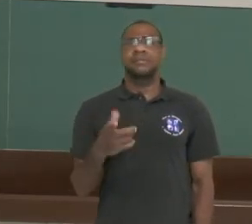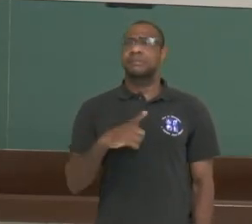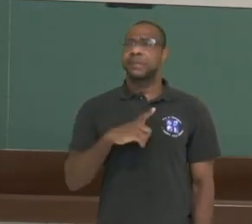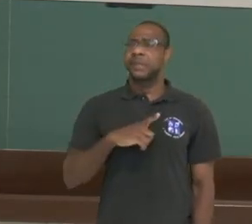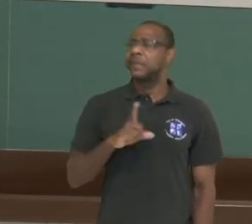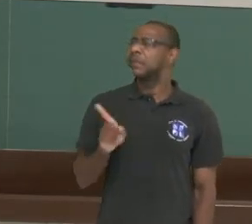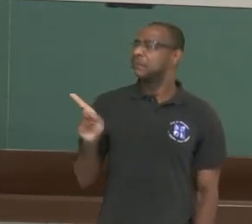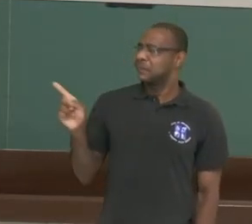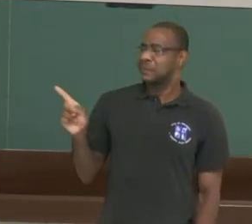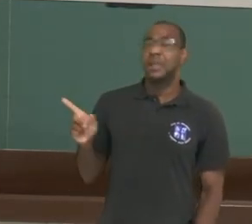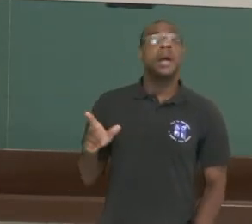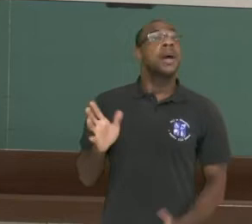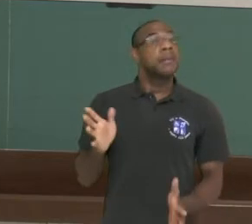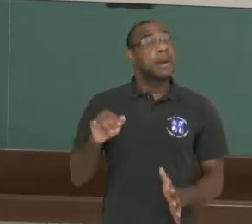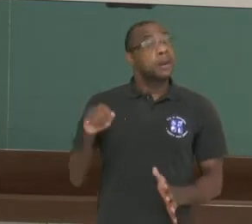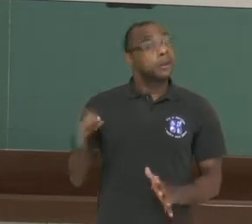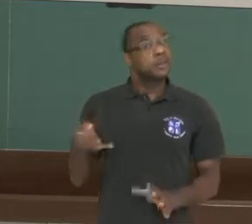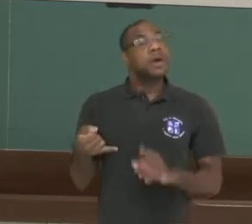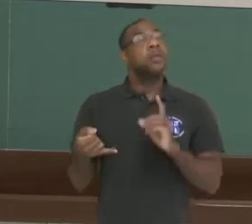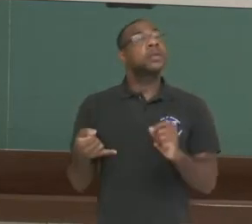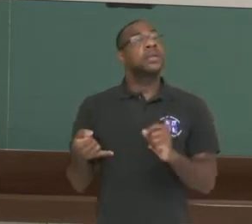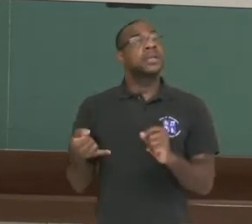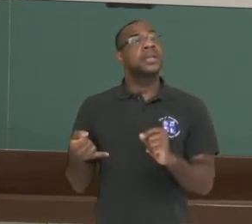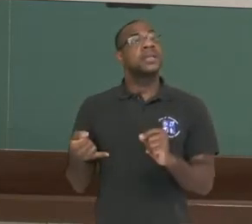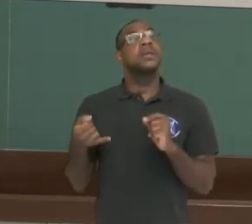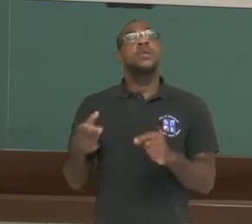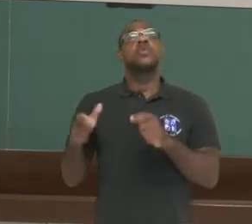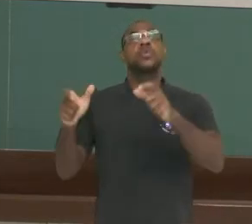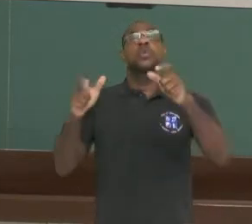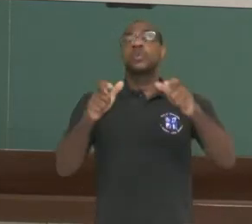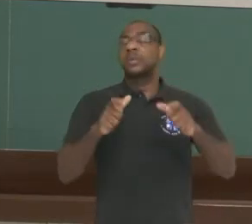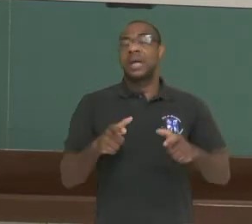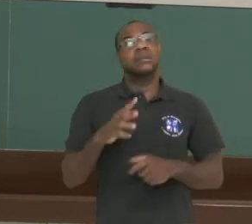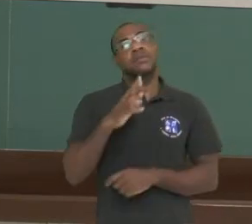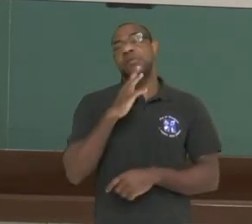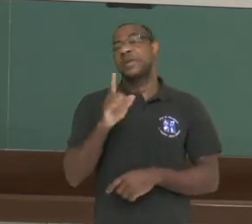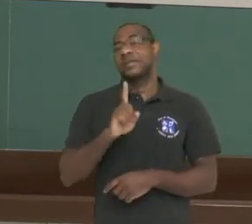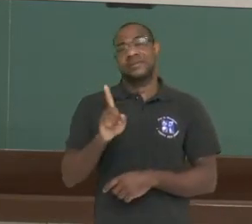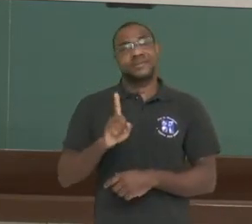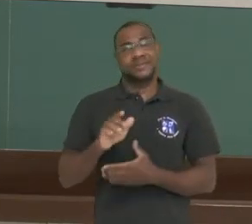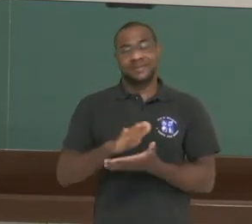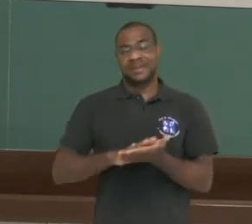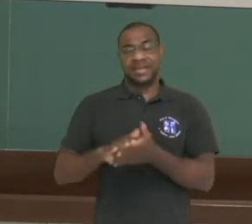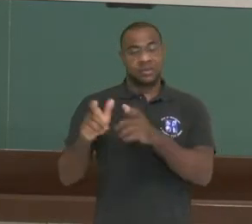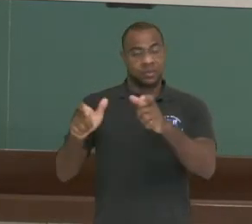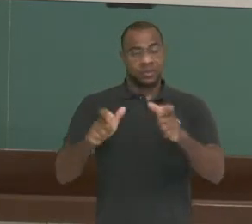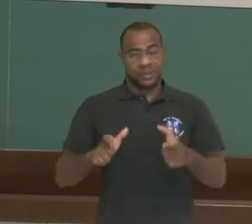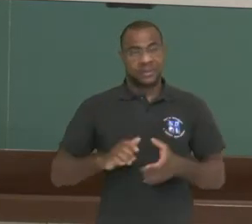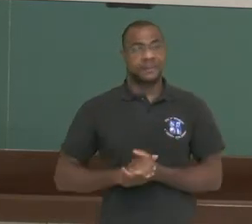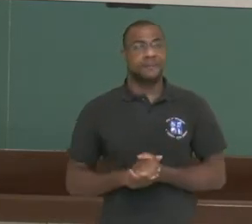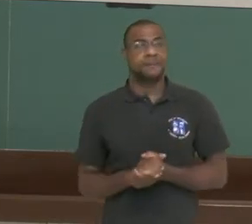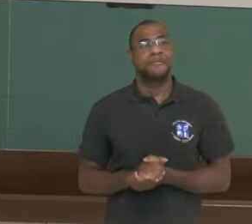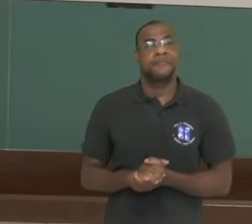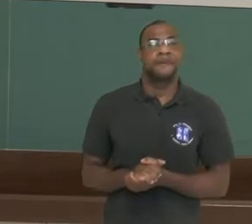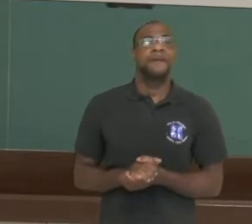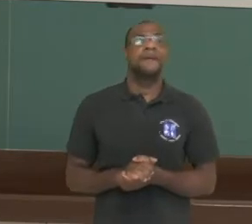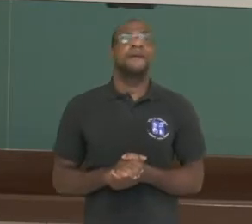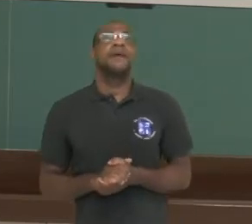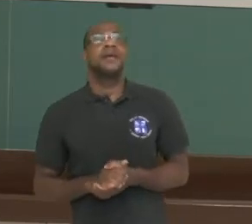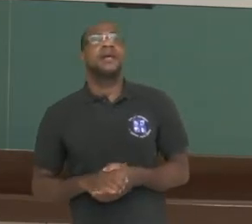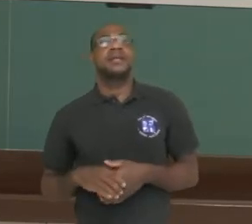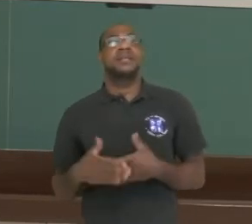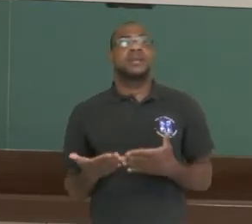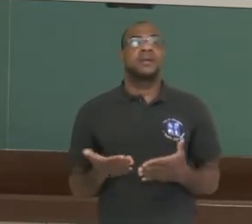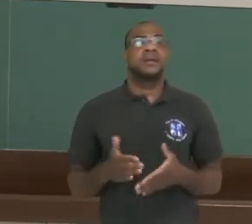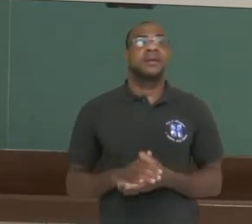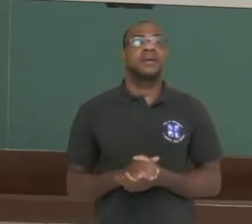simplesmente se aproveitar da geografia que os romanos não conheciam, e melhor que os germanos, impossível, né, para falar sobre o aspecto. Então, na